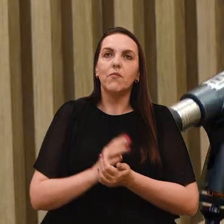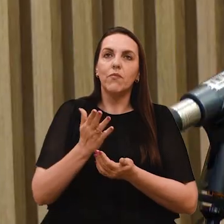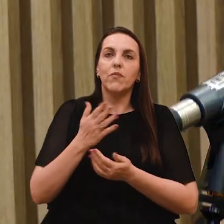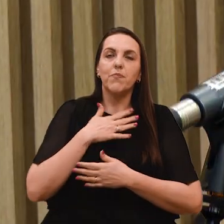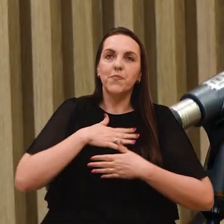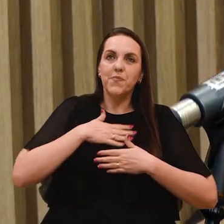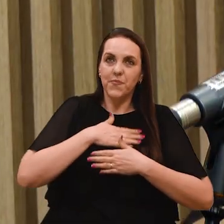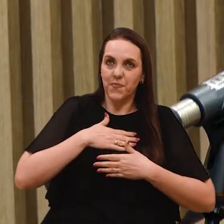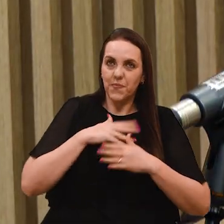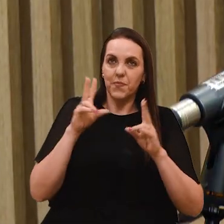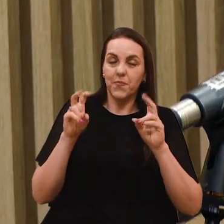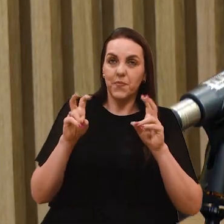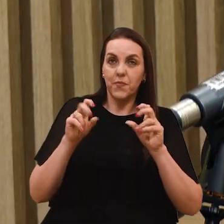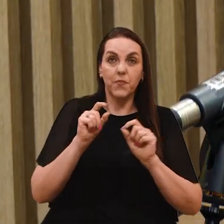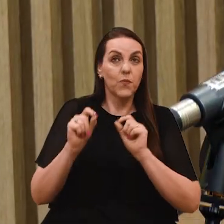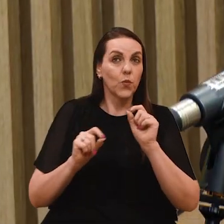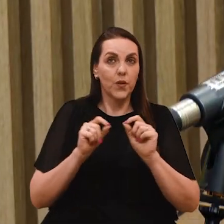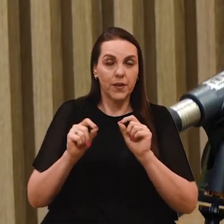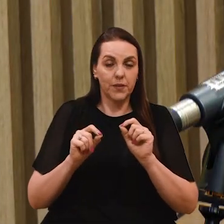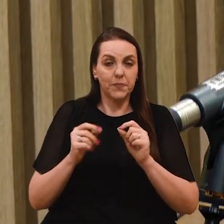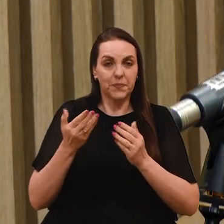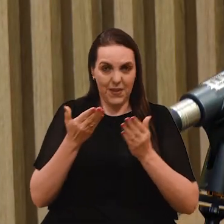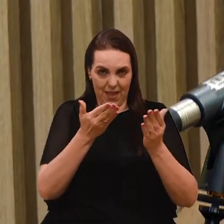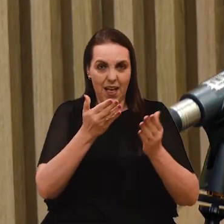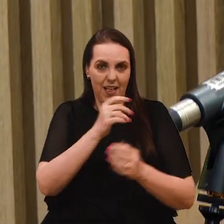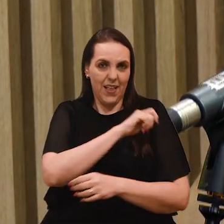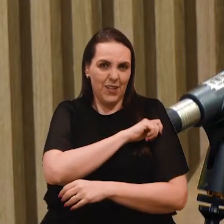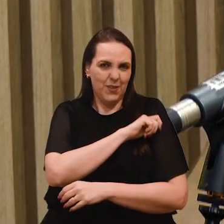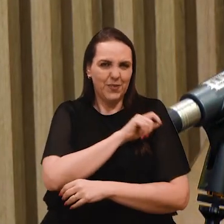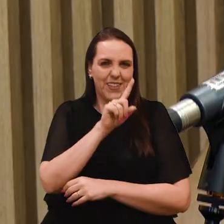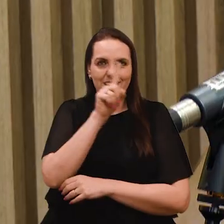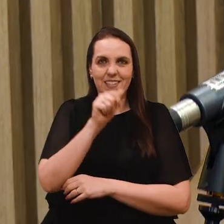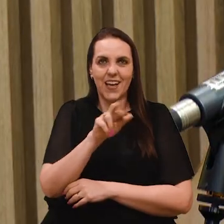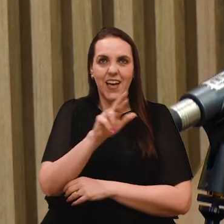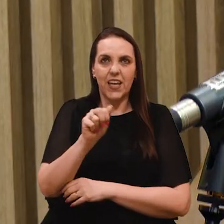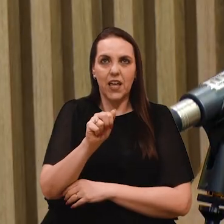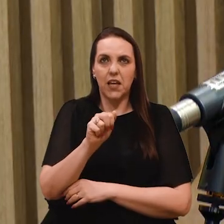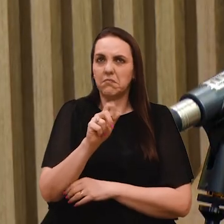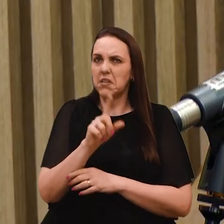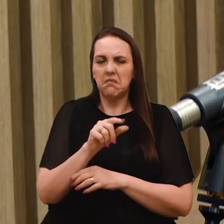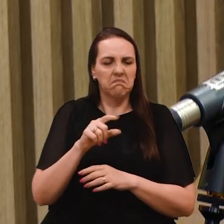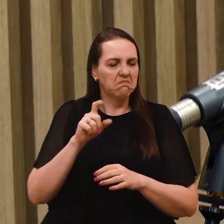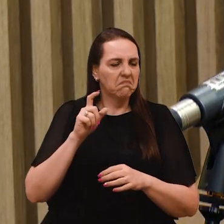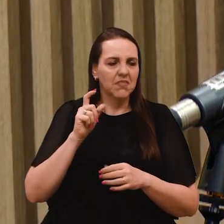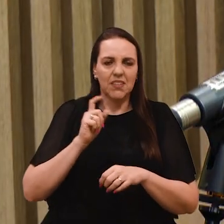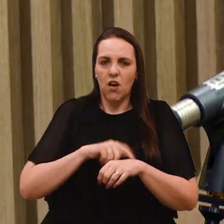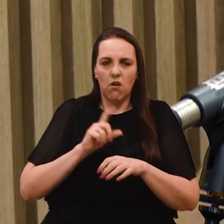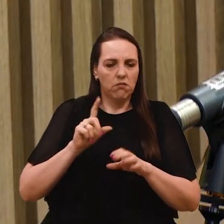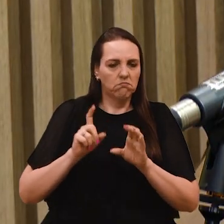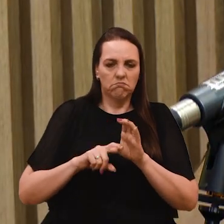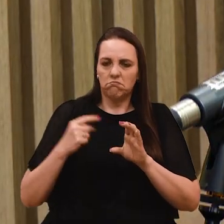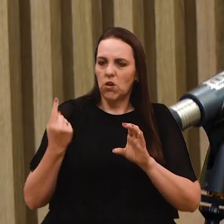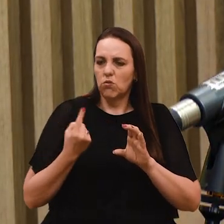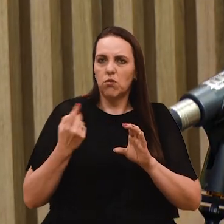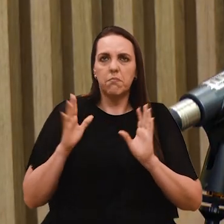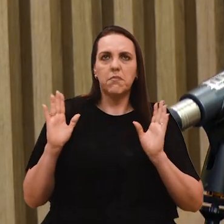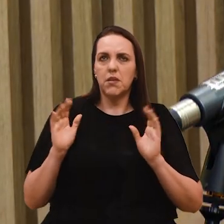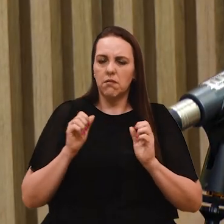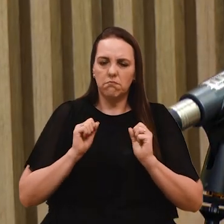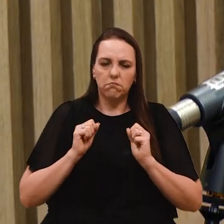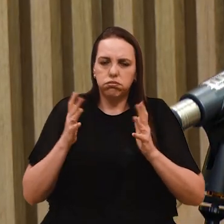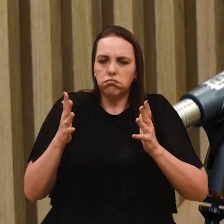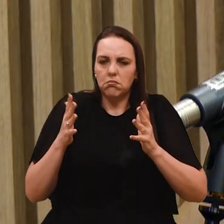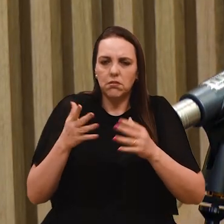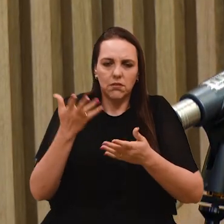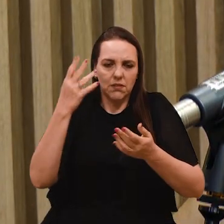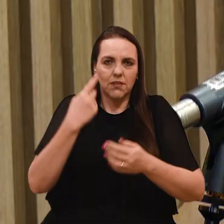Eu gostaria de comentar assim, que a Zara foi super autônoma e espontânea na produção do trabalho dela. Porque